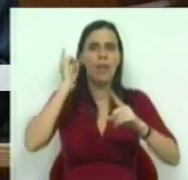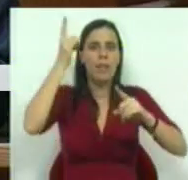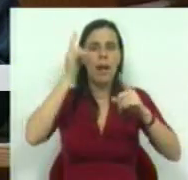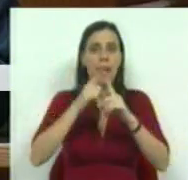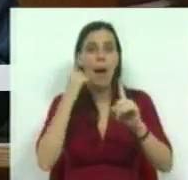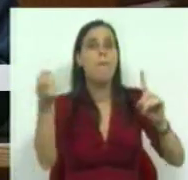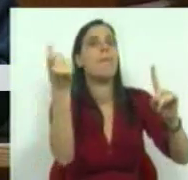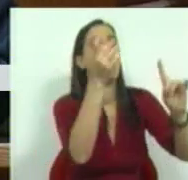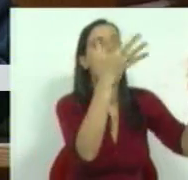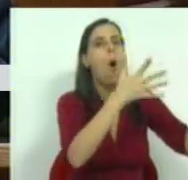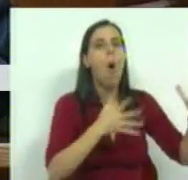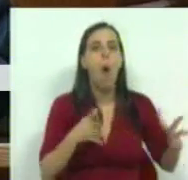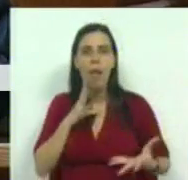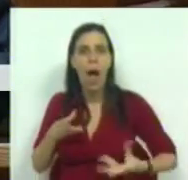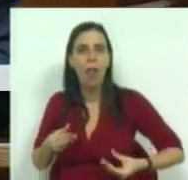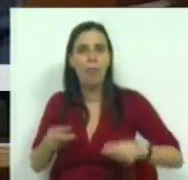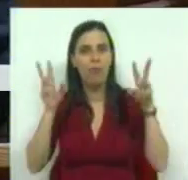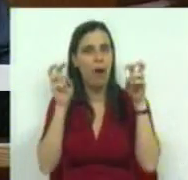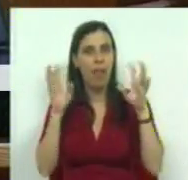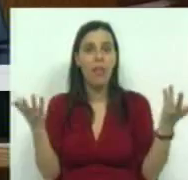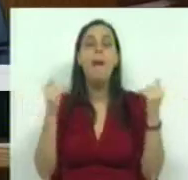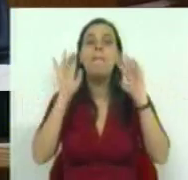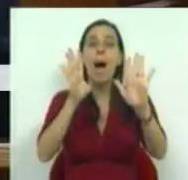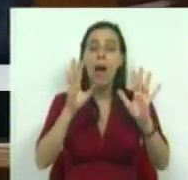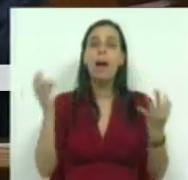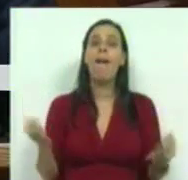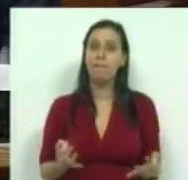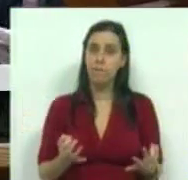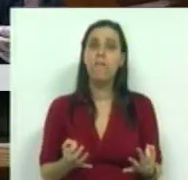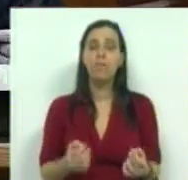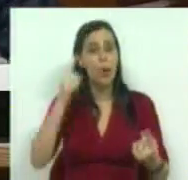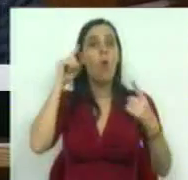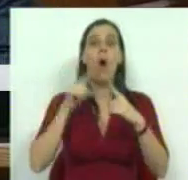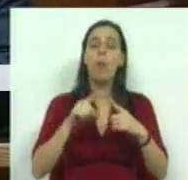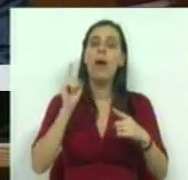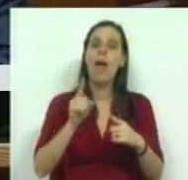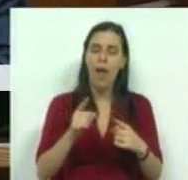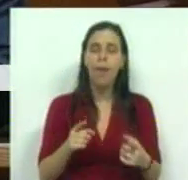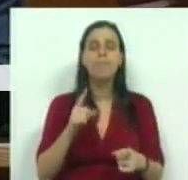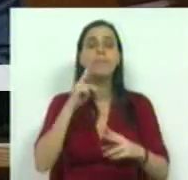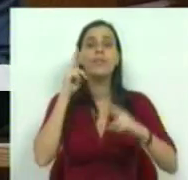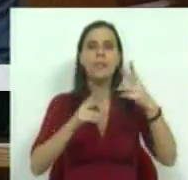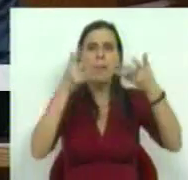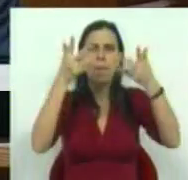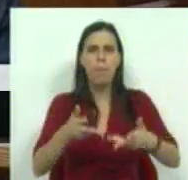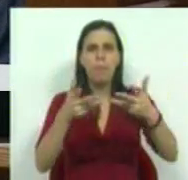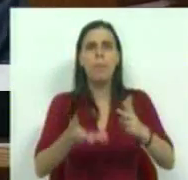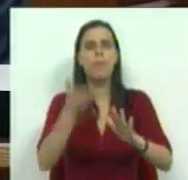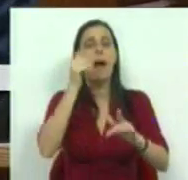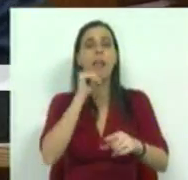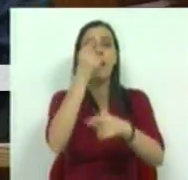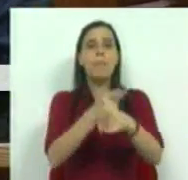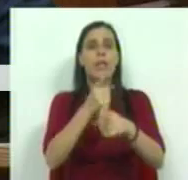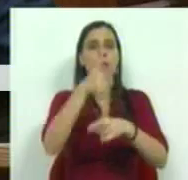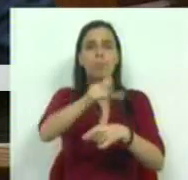Graal à procura desta almofada. Mas sim, o objetivo é carregar fiscalmente sobre os suspeitos do